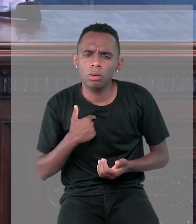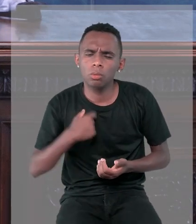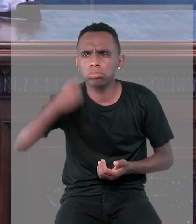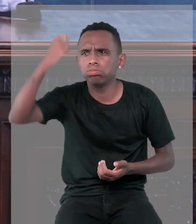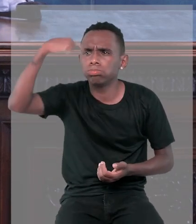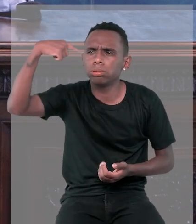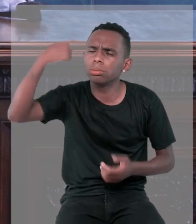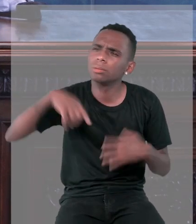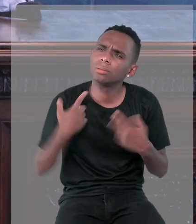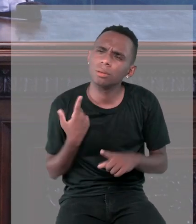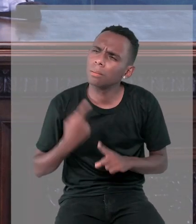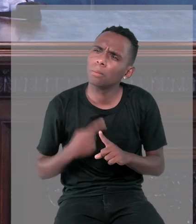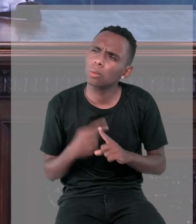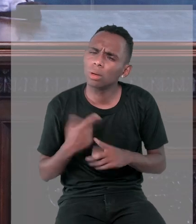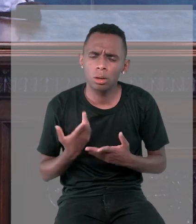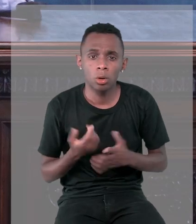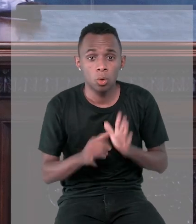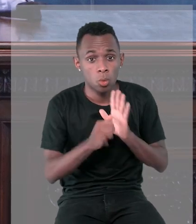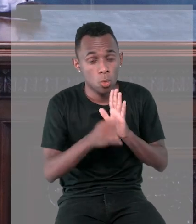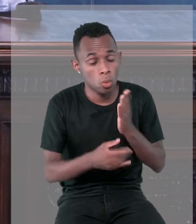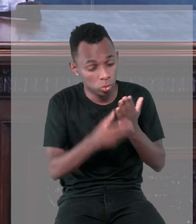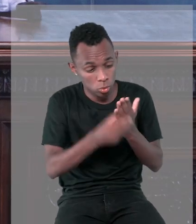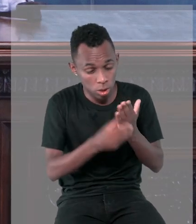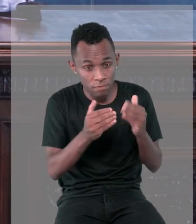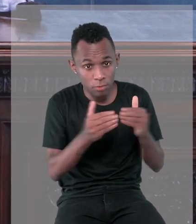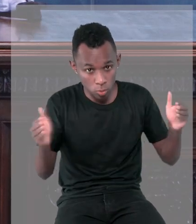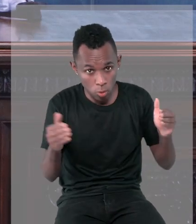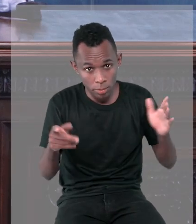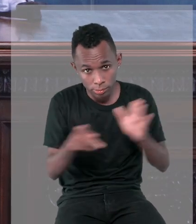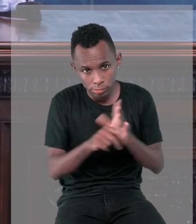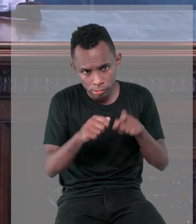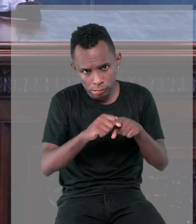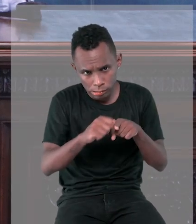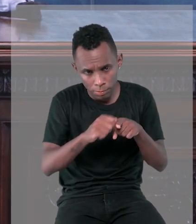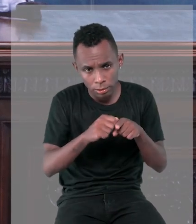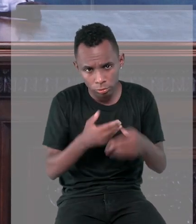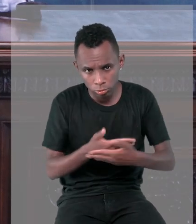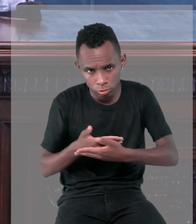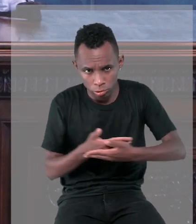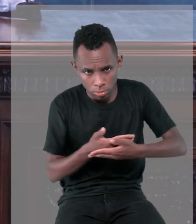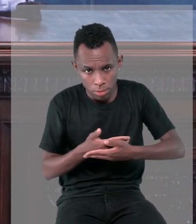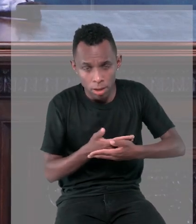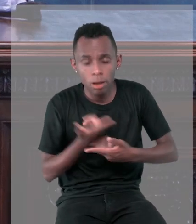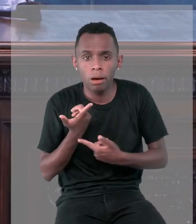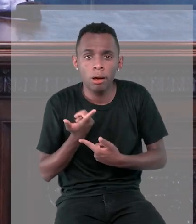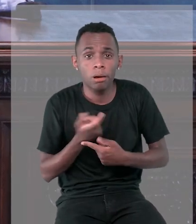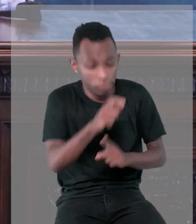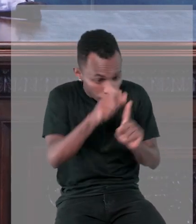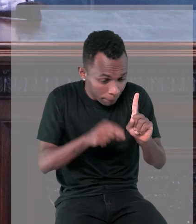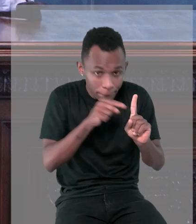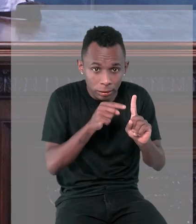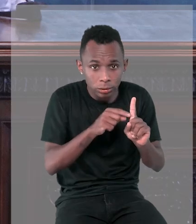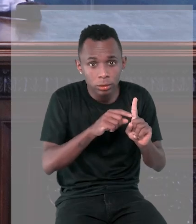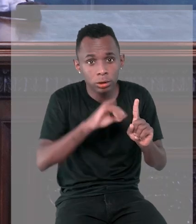gota na cabeça, porque no conto que abre o livro, Sapatinho de Bebê, a